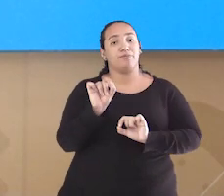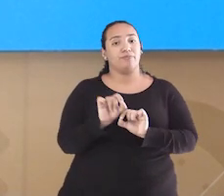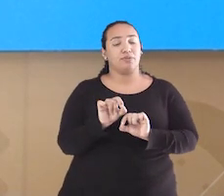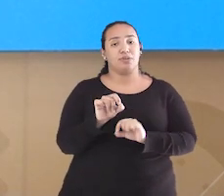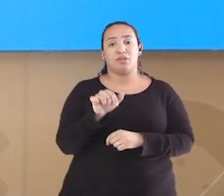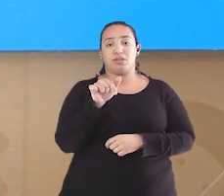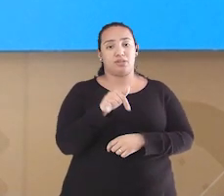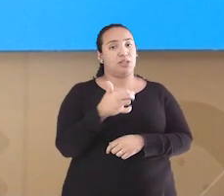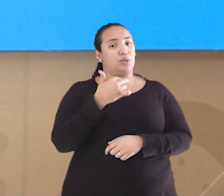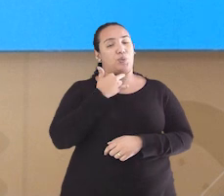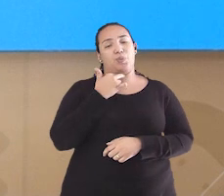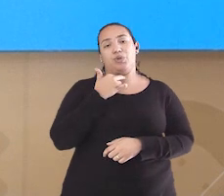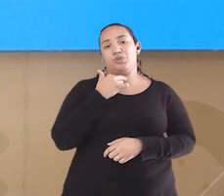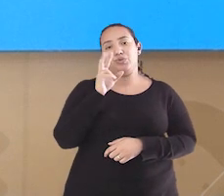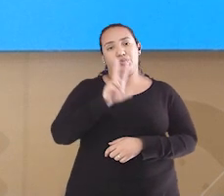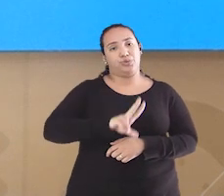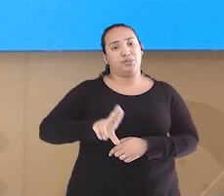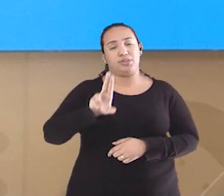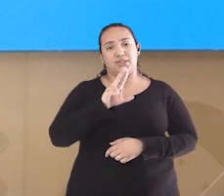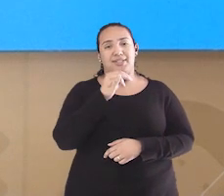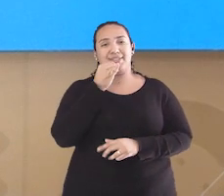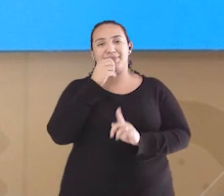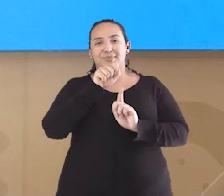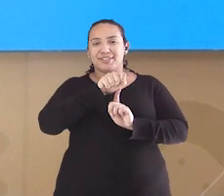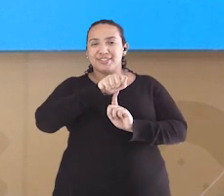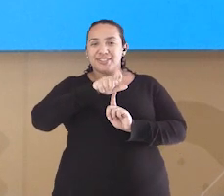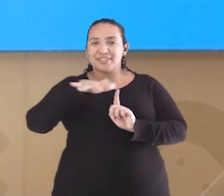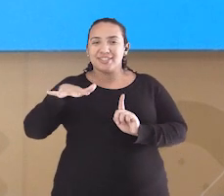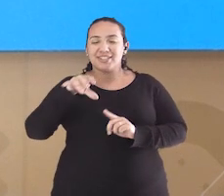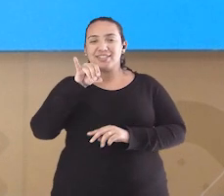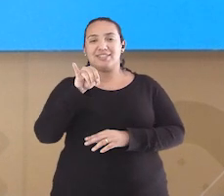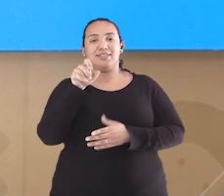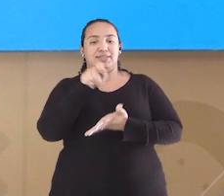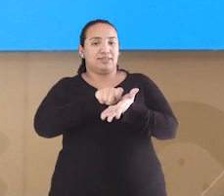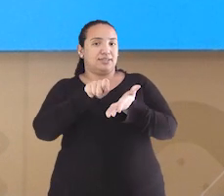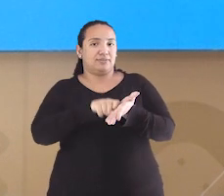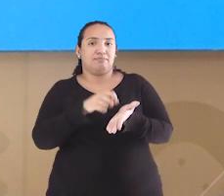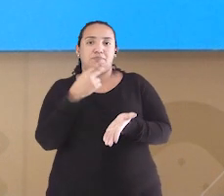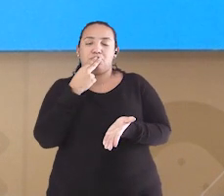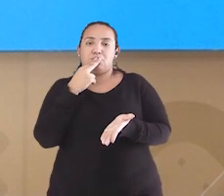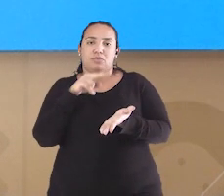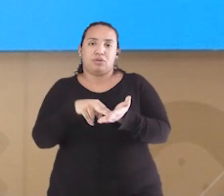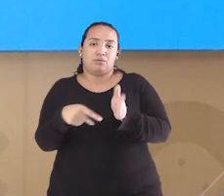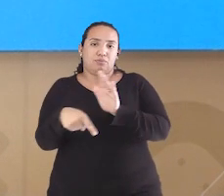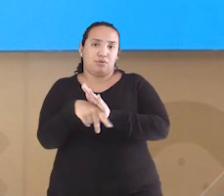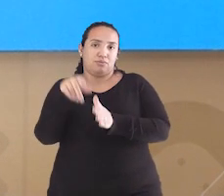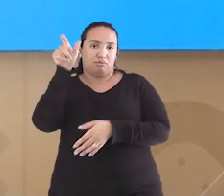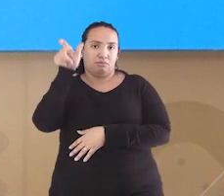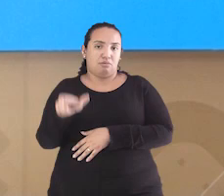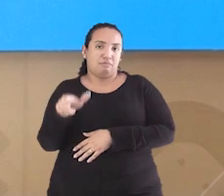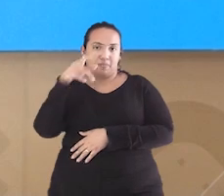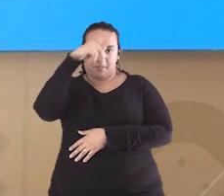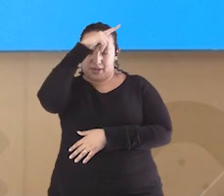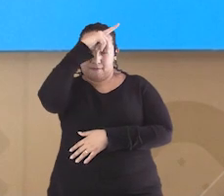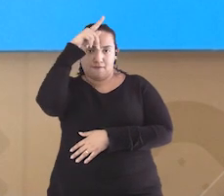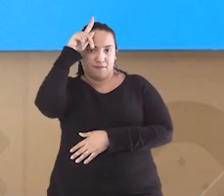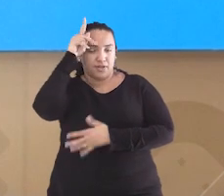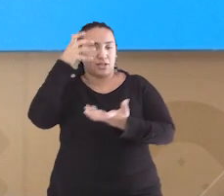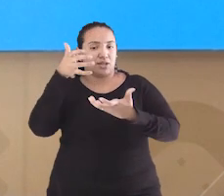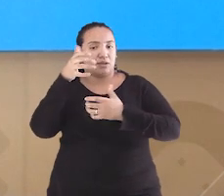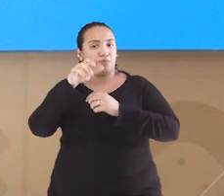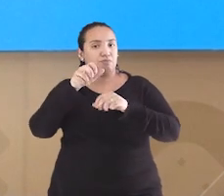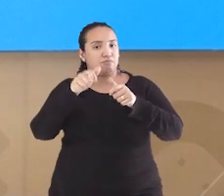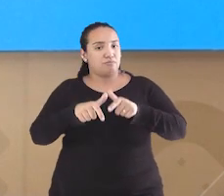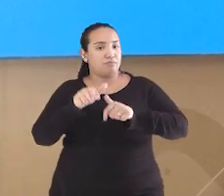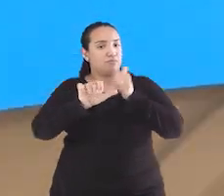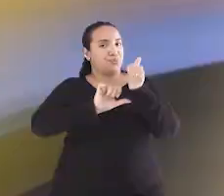forma, não utilizaríamos, por exemplo, gírias quando fôssemos escrever uma carta à prefeitura solicitando mudanças